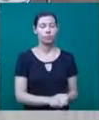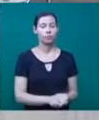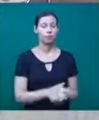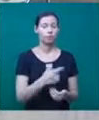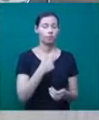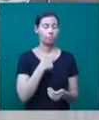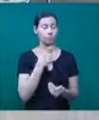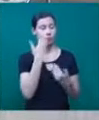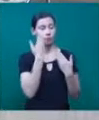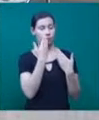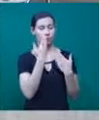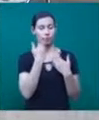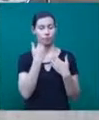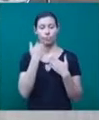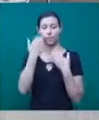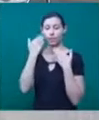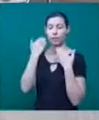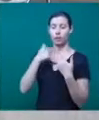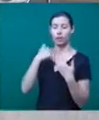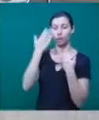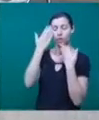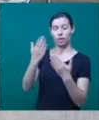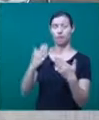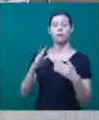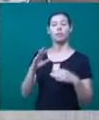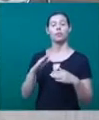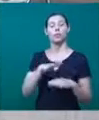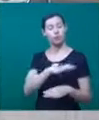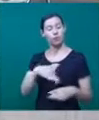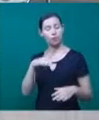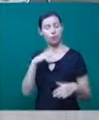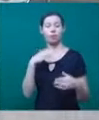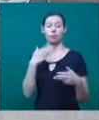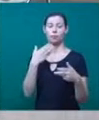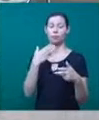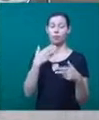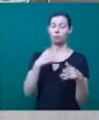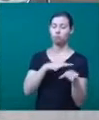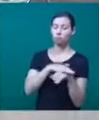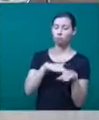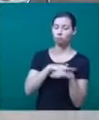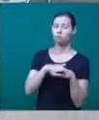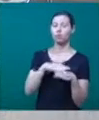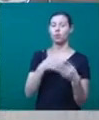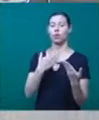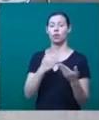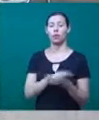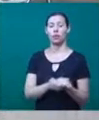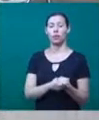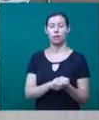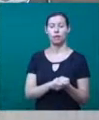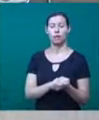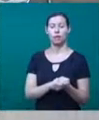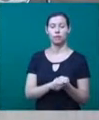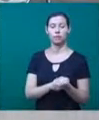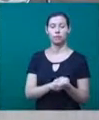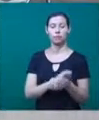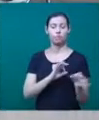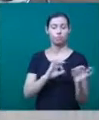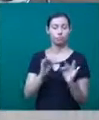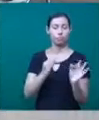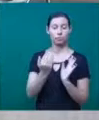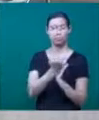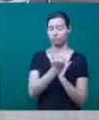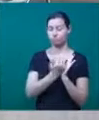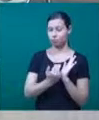que agradeço pelo espaço. A Comissão Organizadora em si também é bastante envolvida nessa programação.